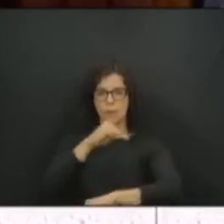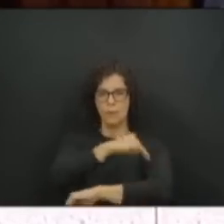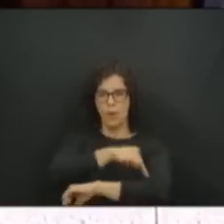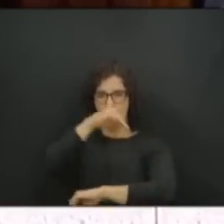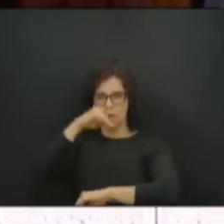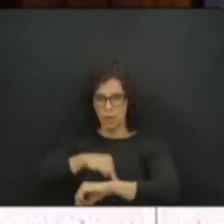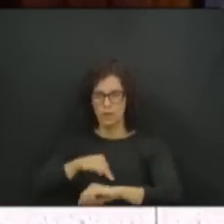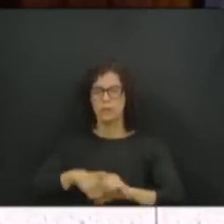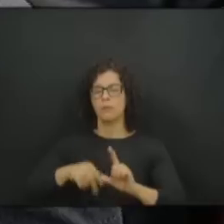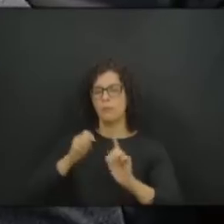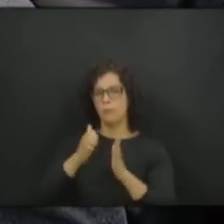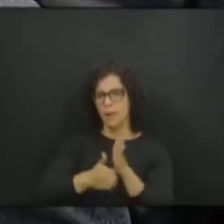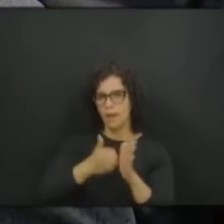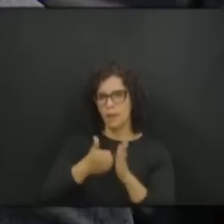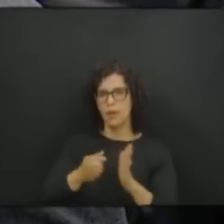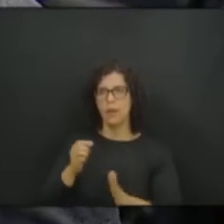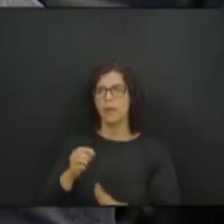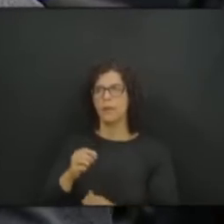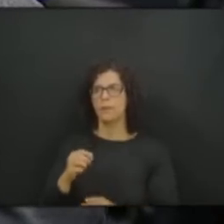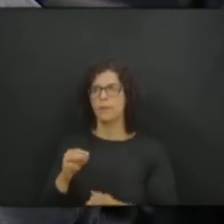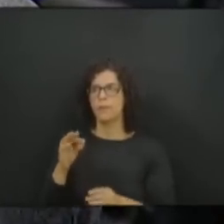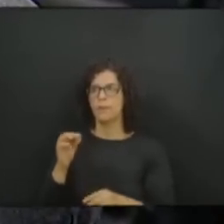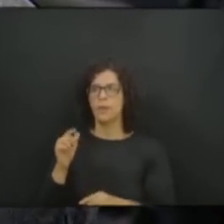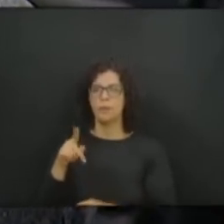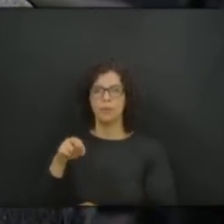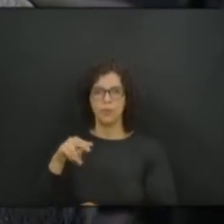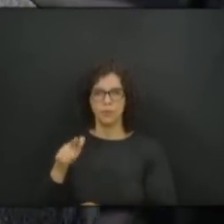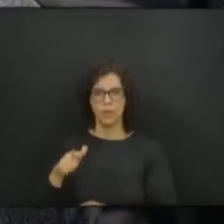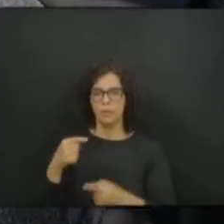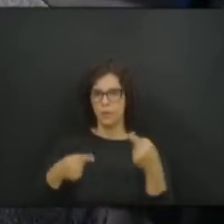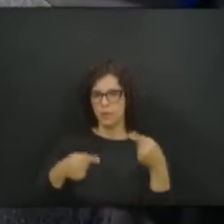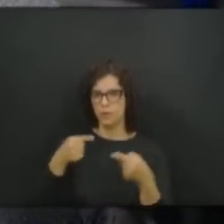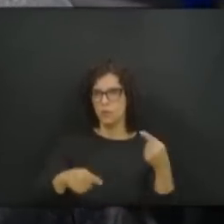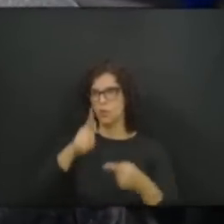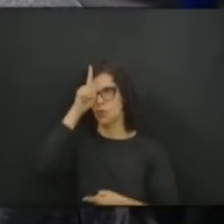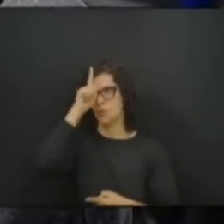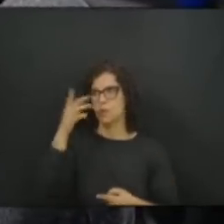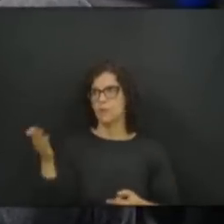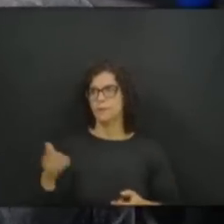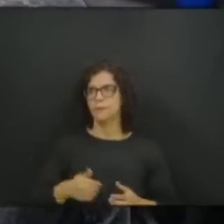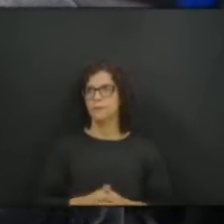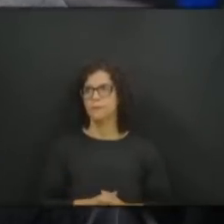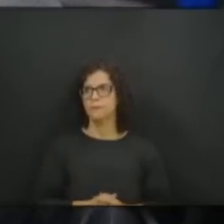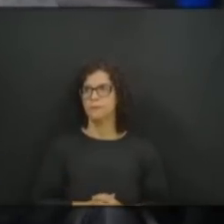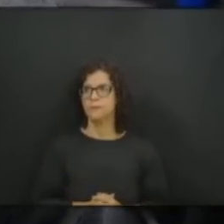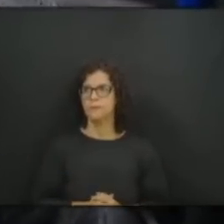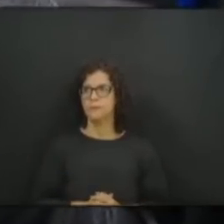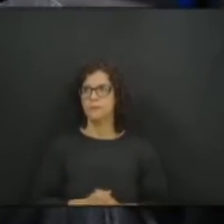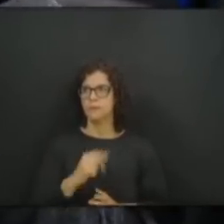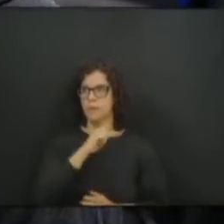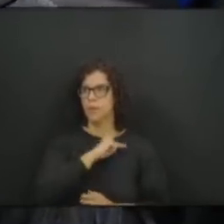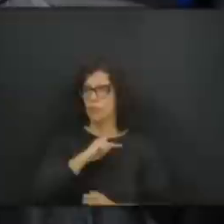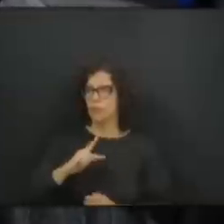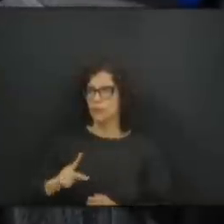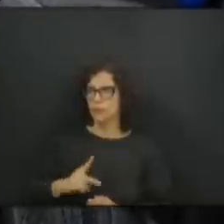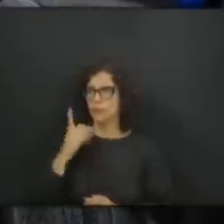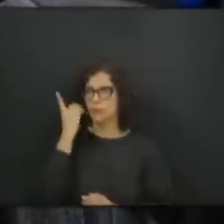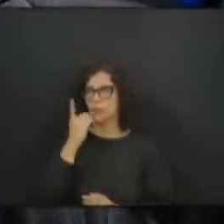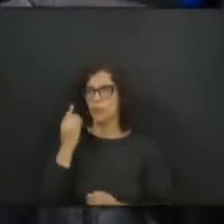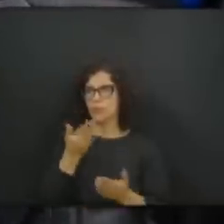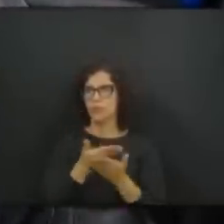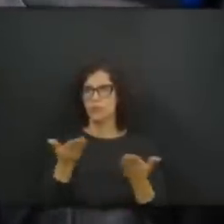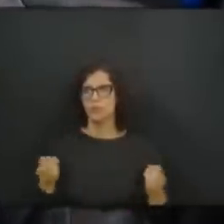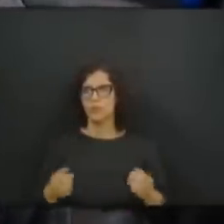Paraná em discussão para discutir seu presidente para discutir Deputado loura o seu presidente cruzar os